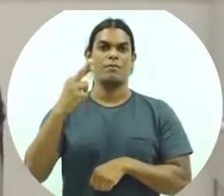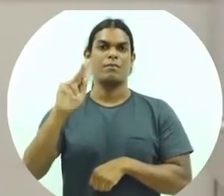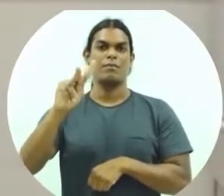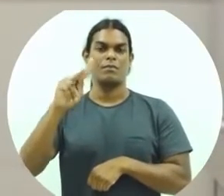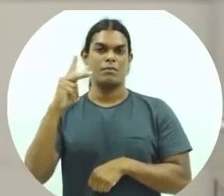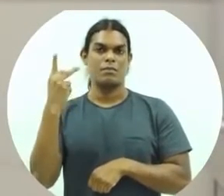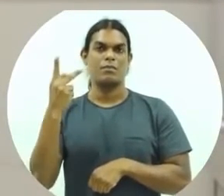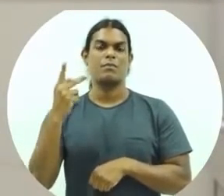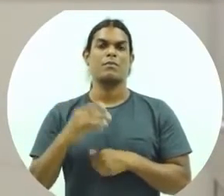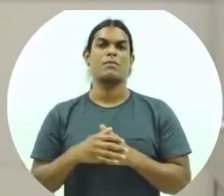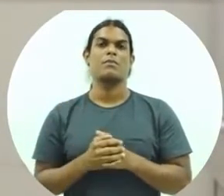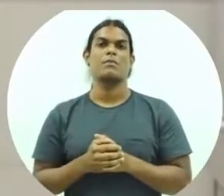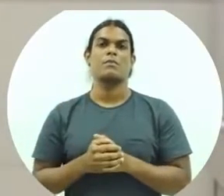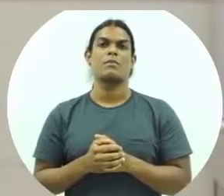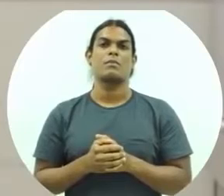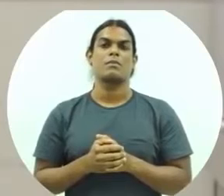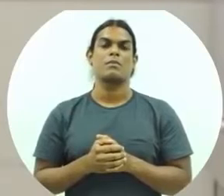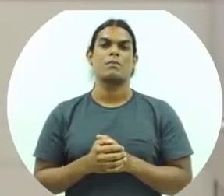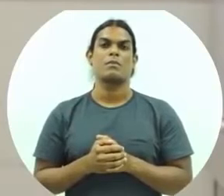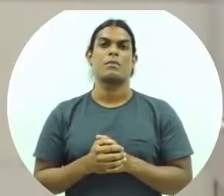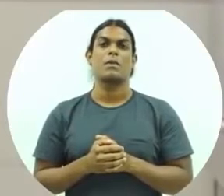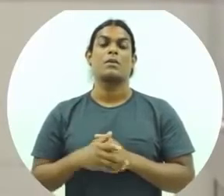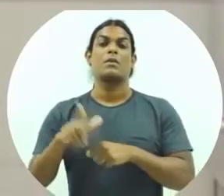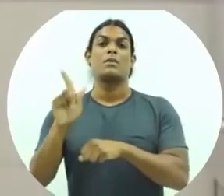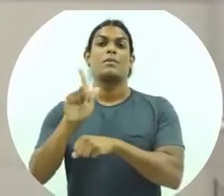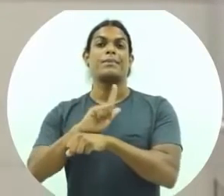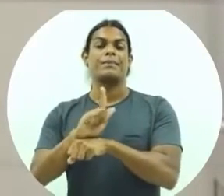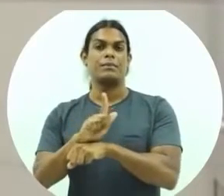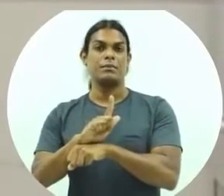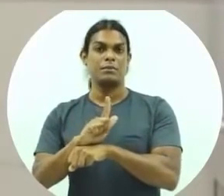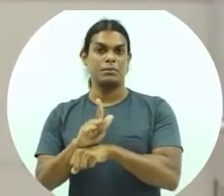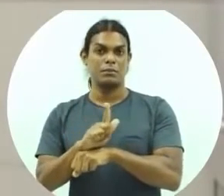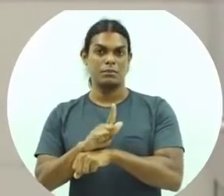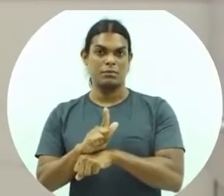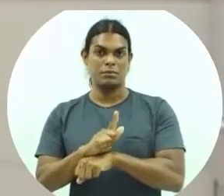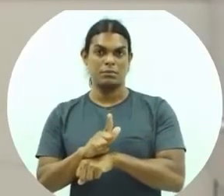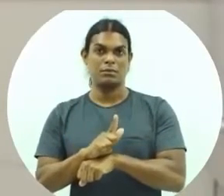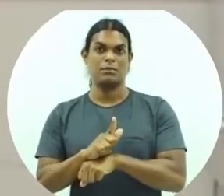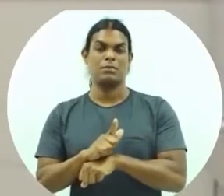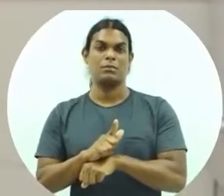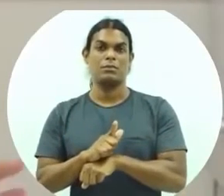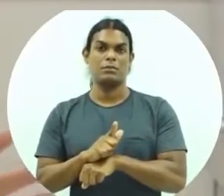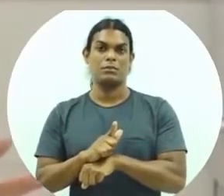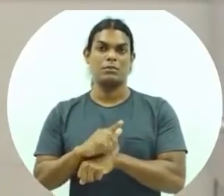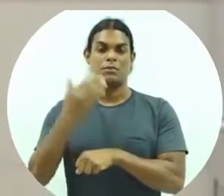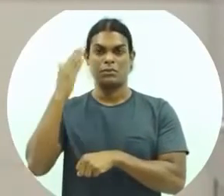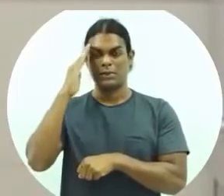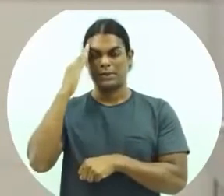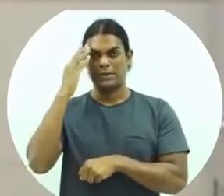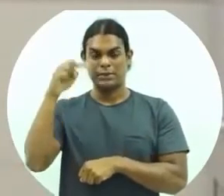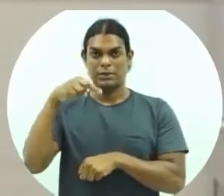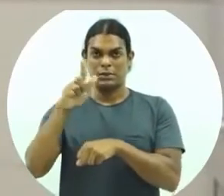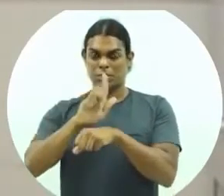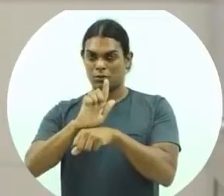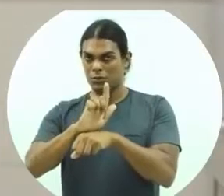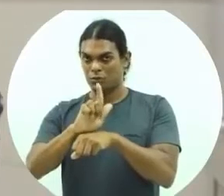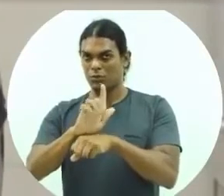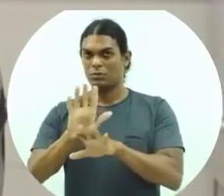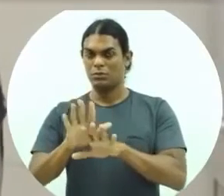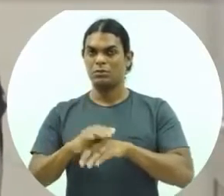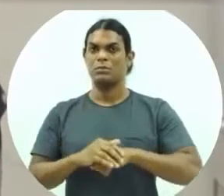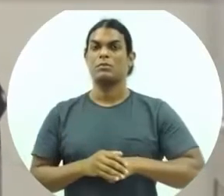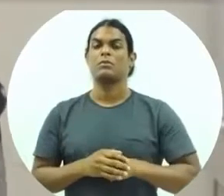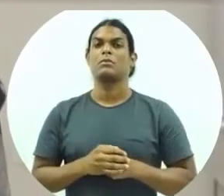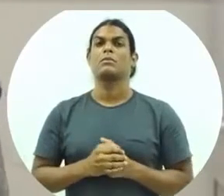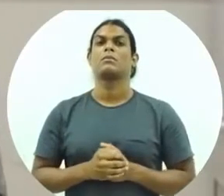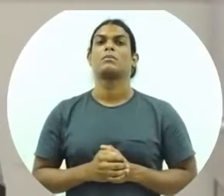oportunidades aos empregados. Para o avaliador, vamos entender esse avaliador de uma forma geral, o